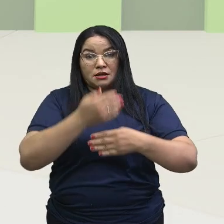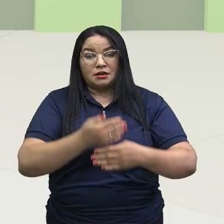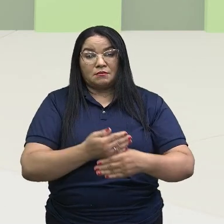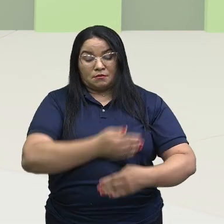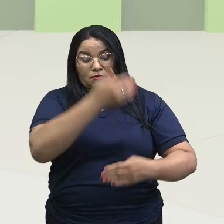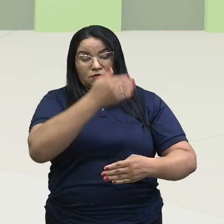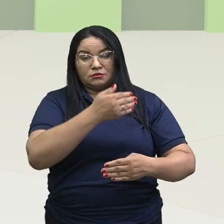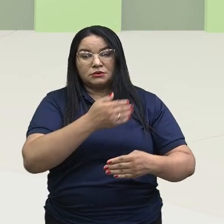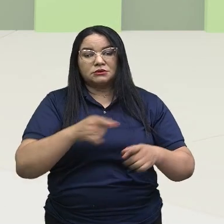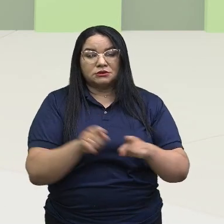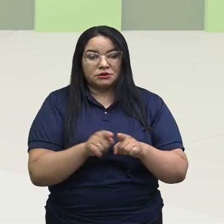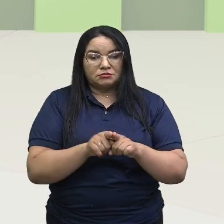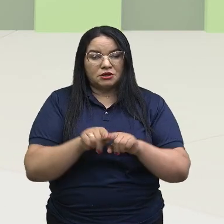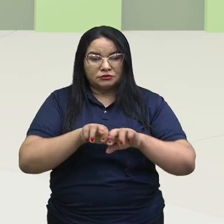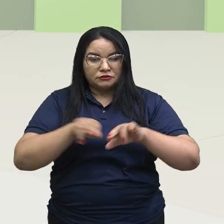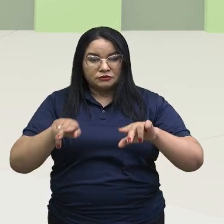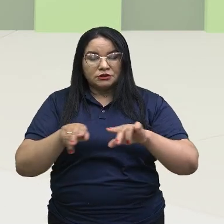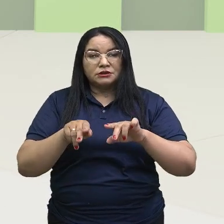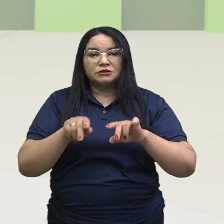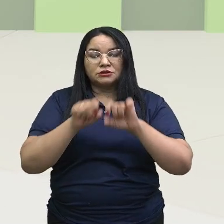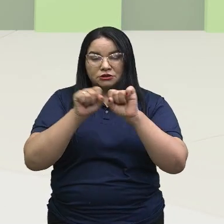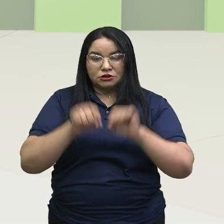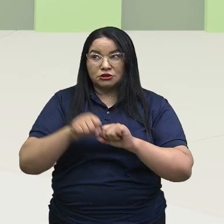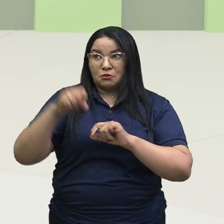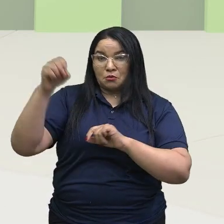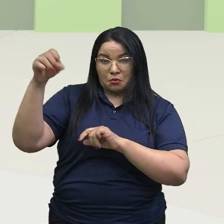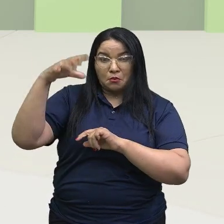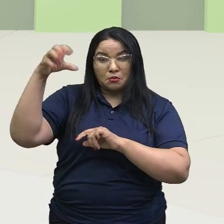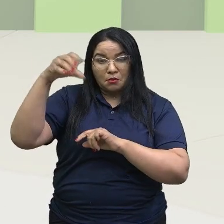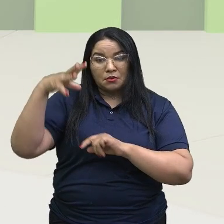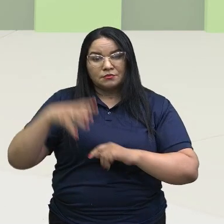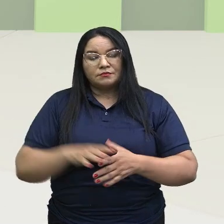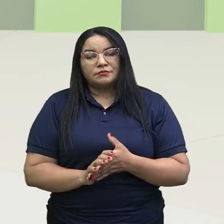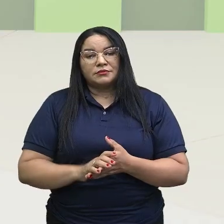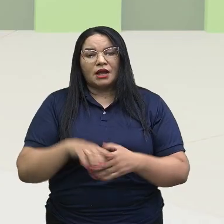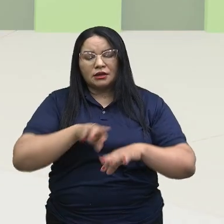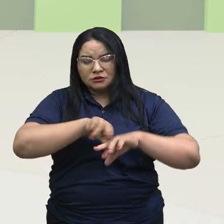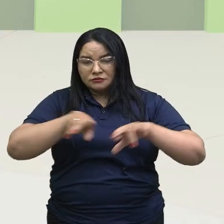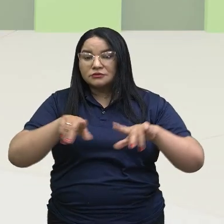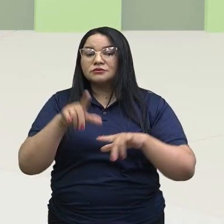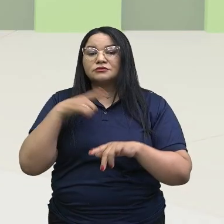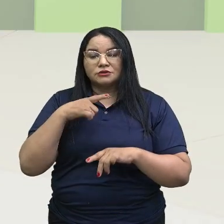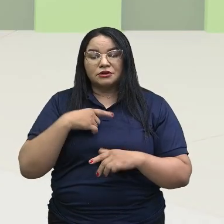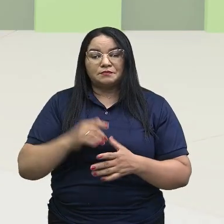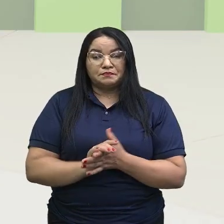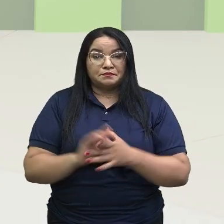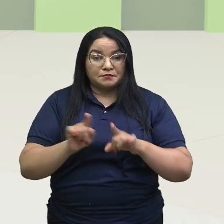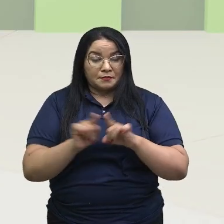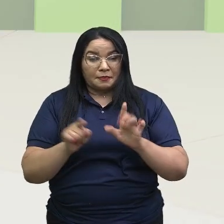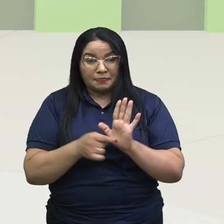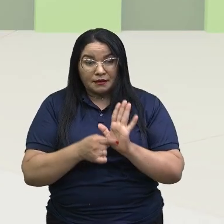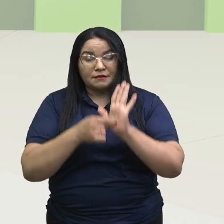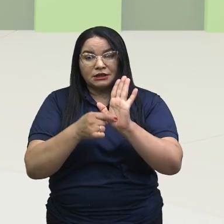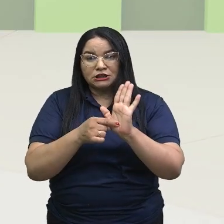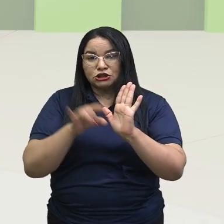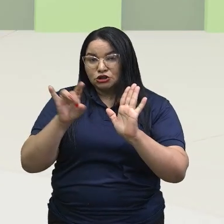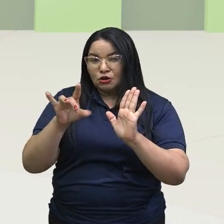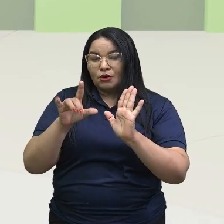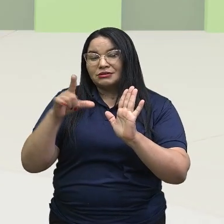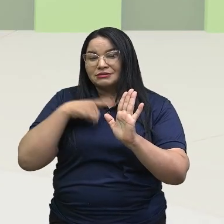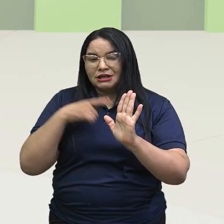você viu outros que também foram apresentados aí, novamente. Não é o que foi apresentado que só vai